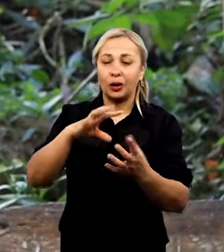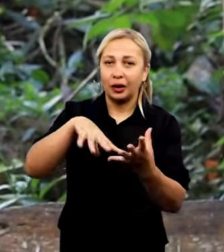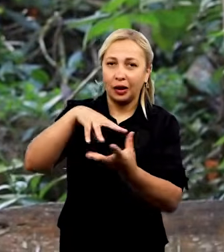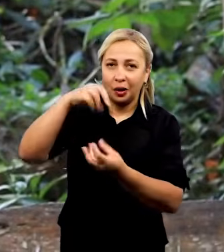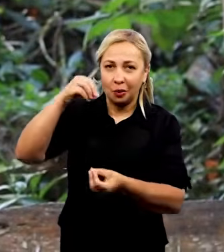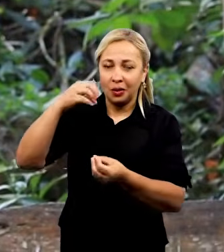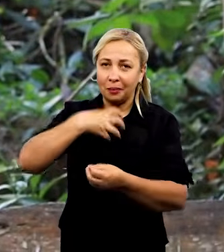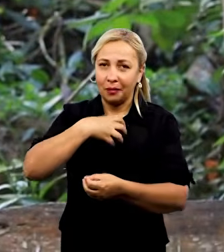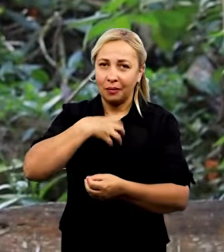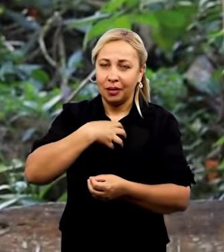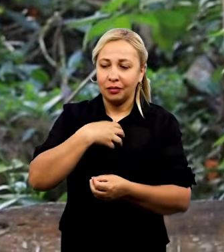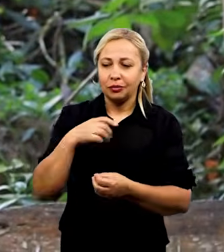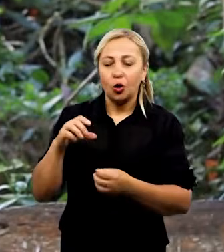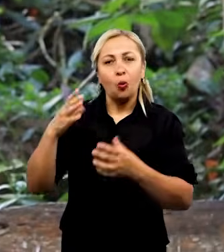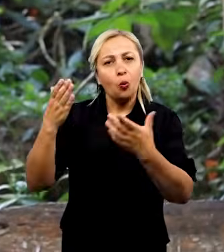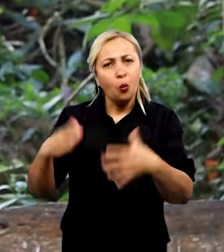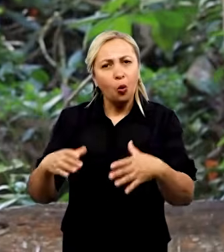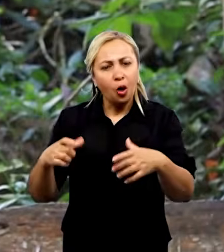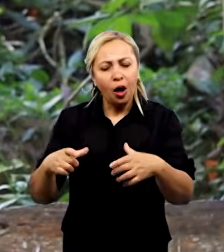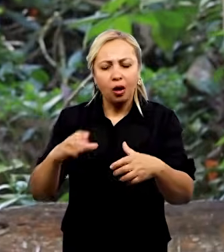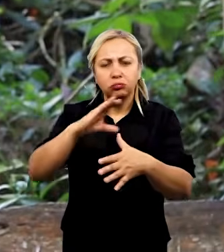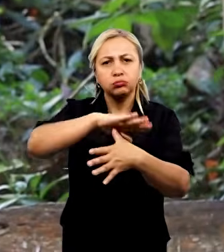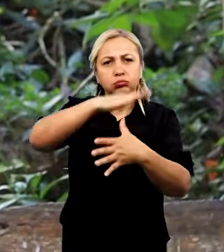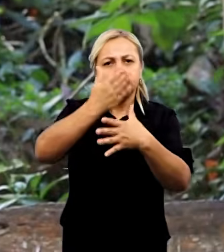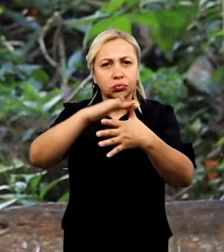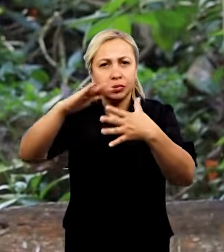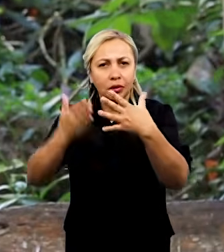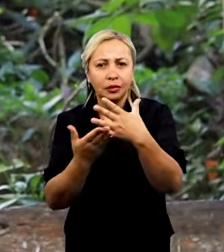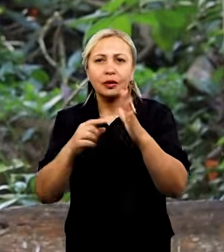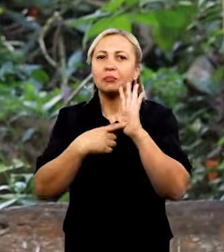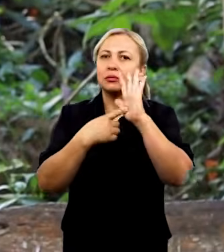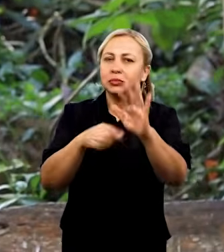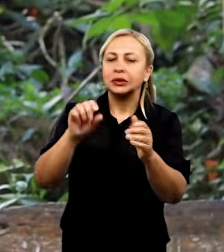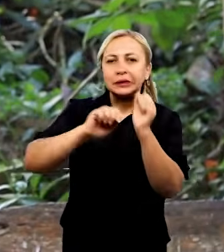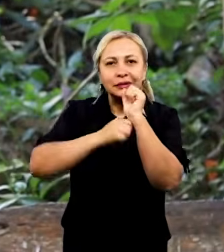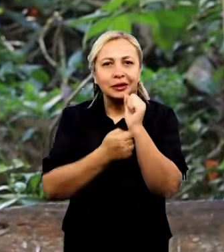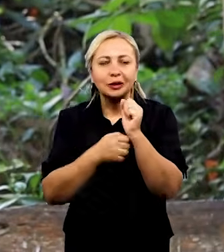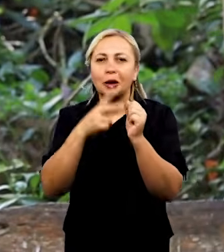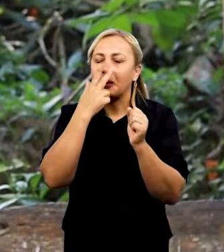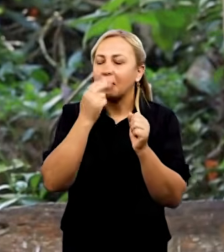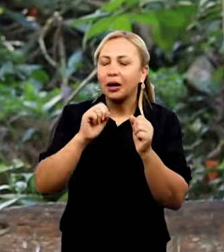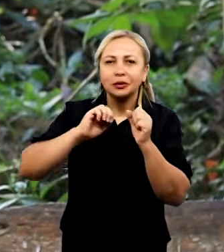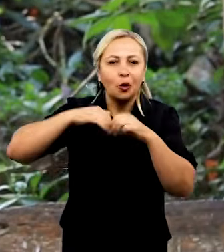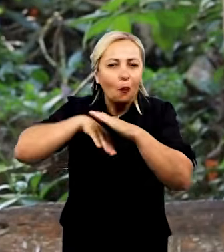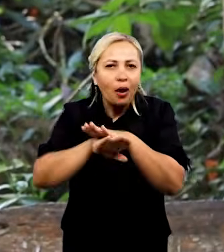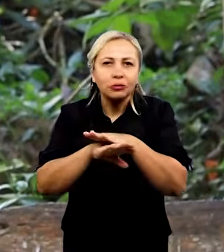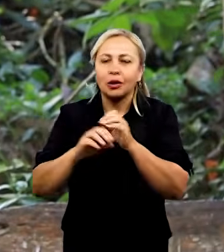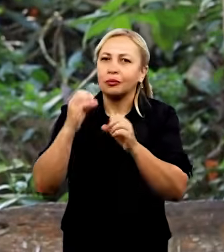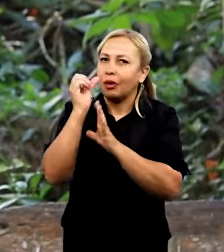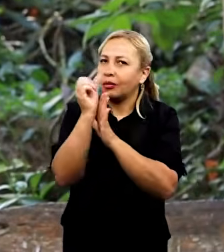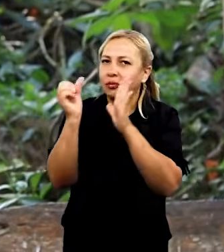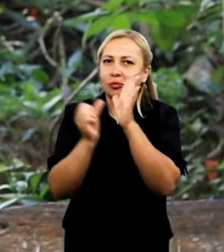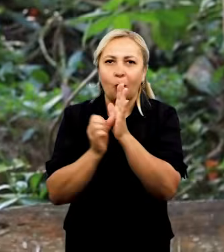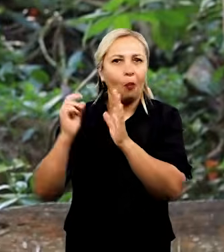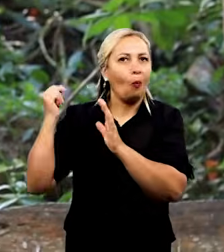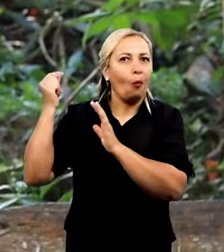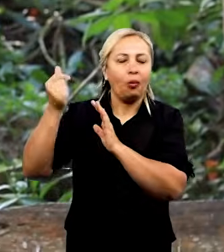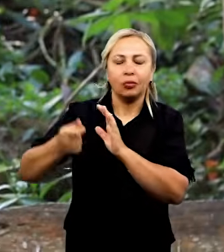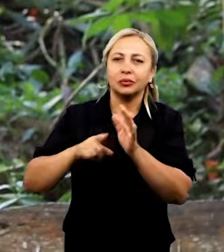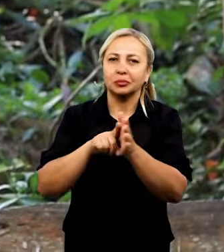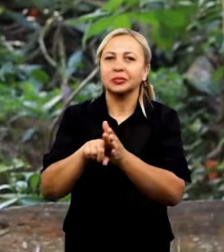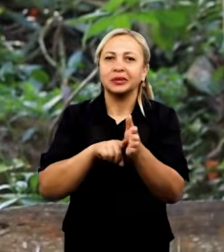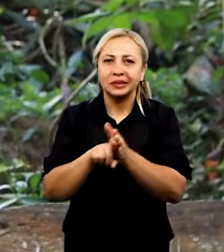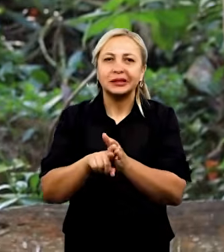Na cidade de Cruz das Almas, um pedaço preservado de Mata Atlântica tem revelado segredos que estavam escondidos há séculos.